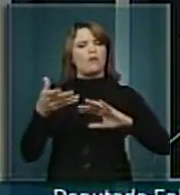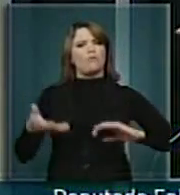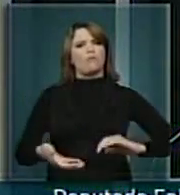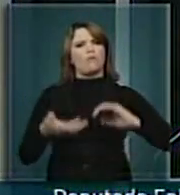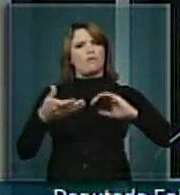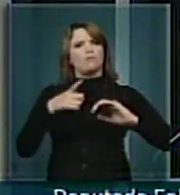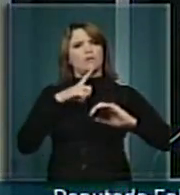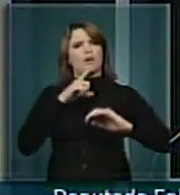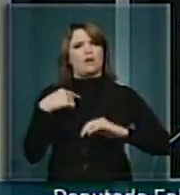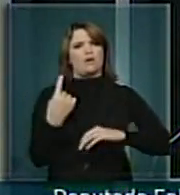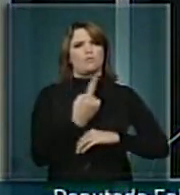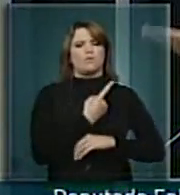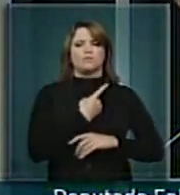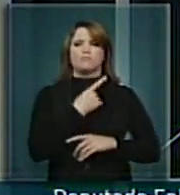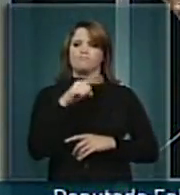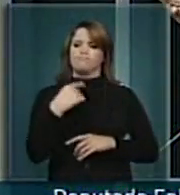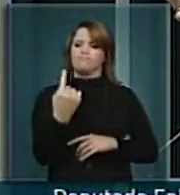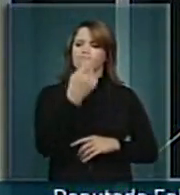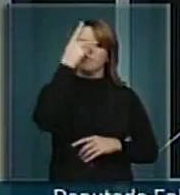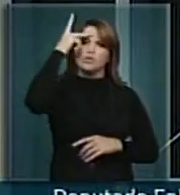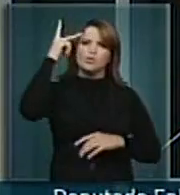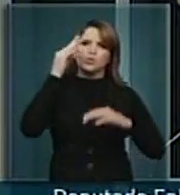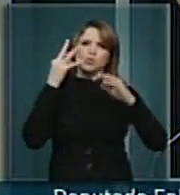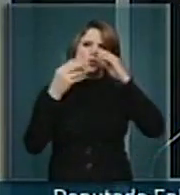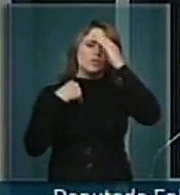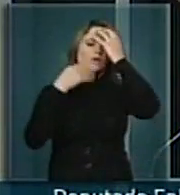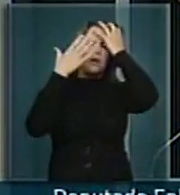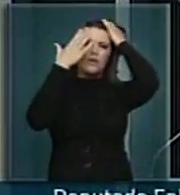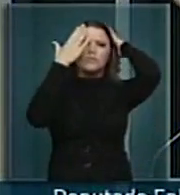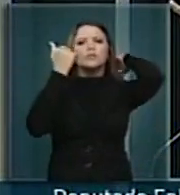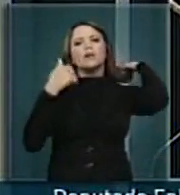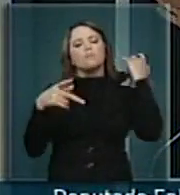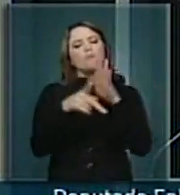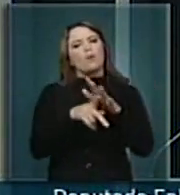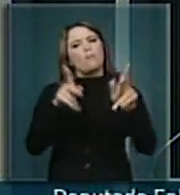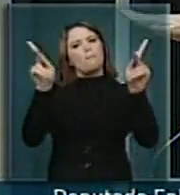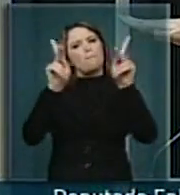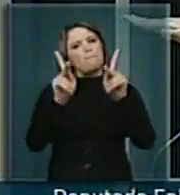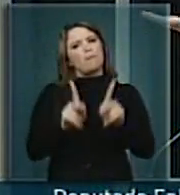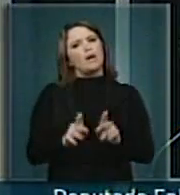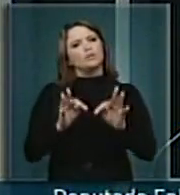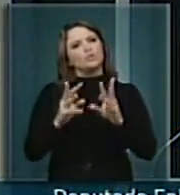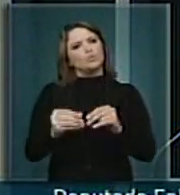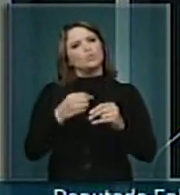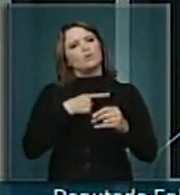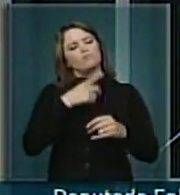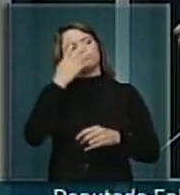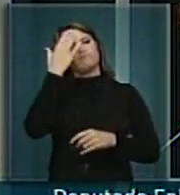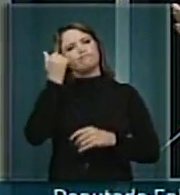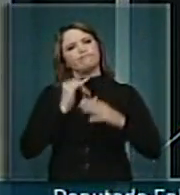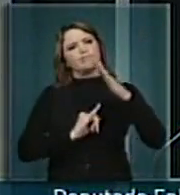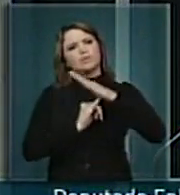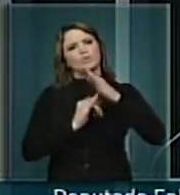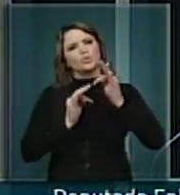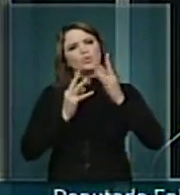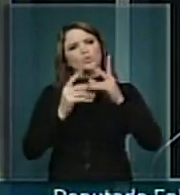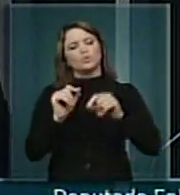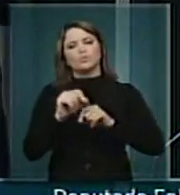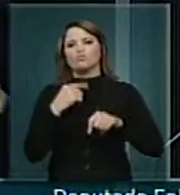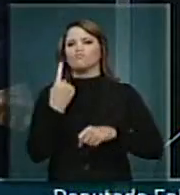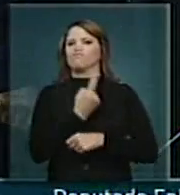tem para com a nossa geração. Sem esta autêntica pacificação pela via institucional, não